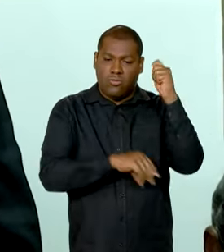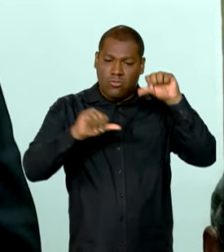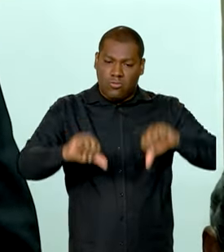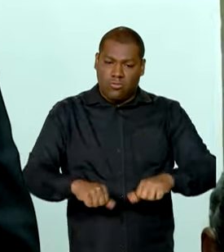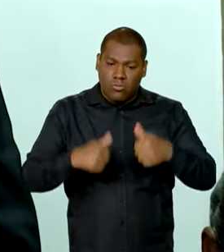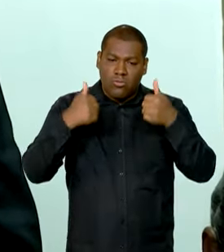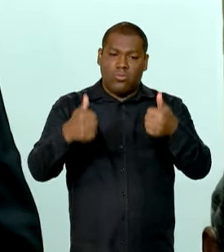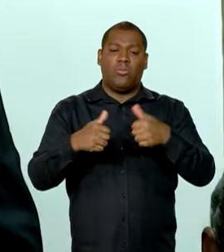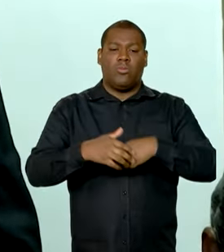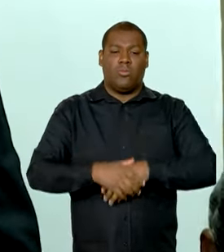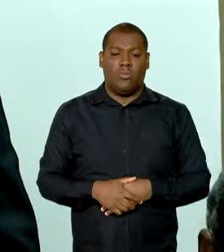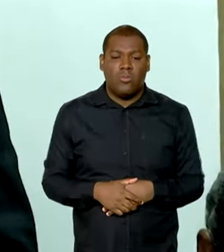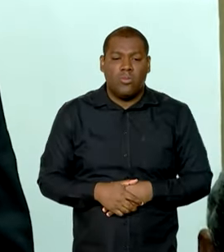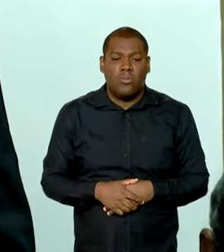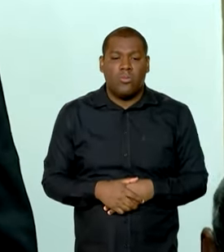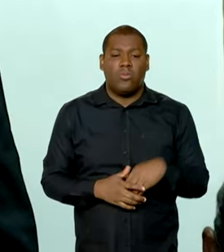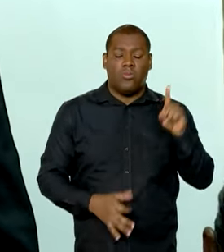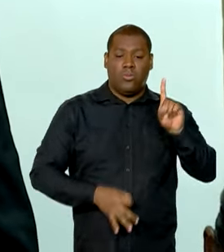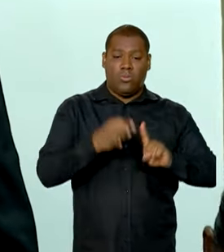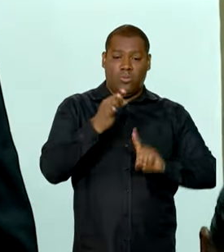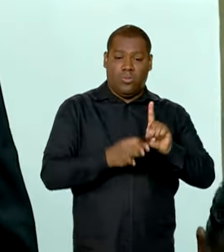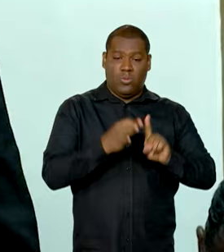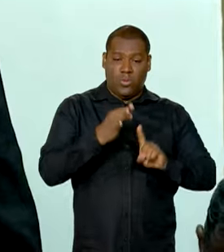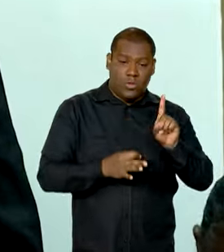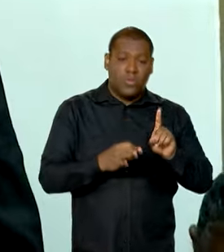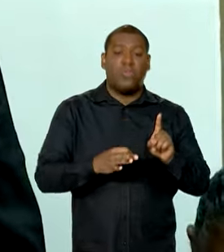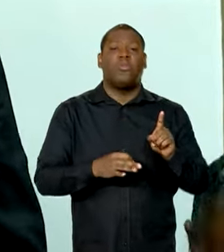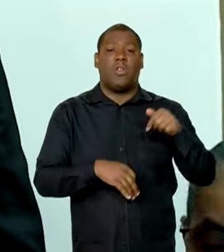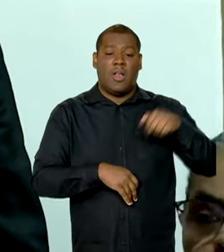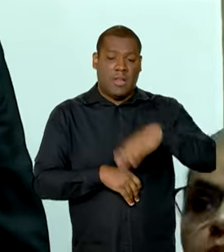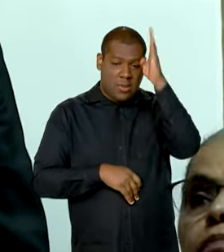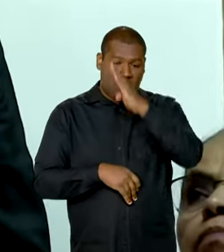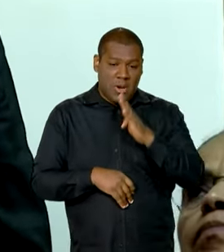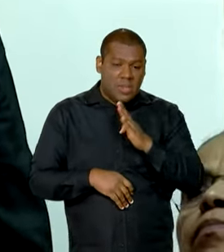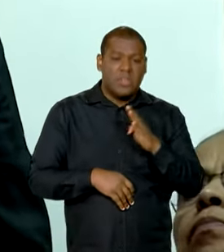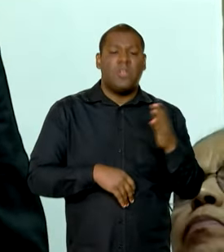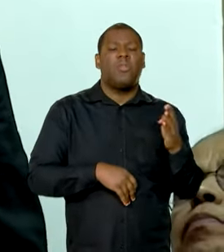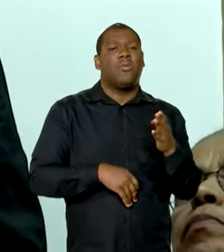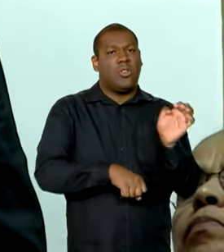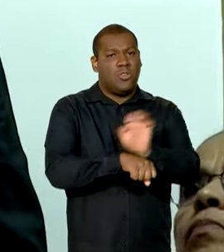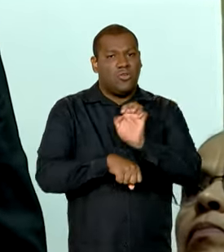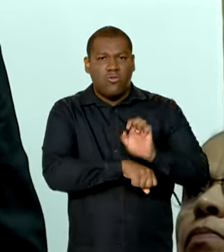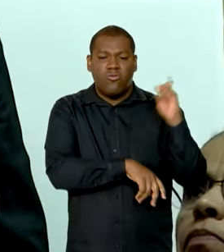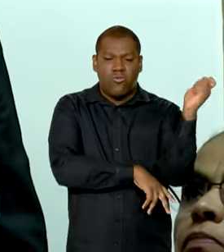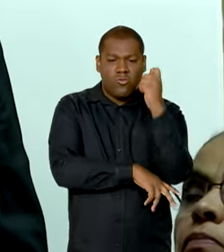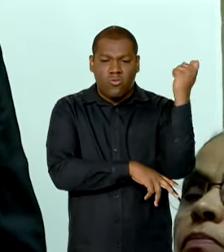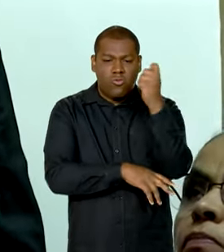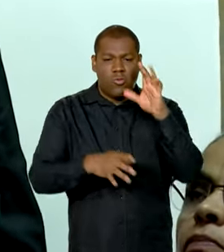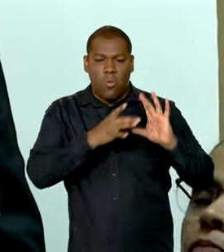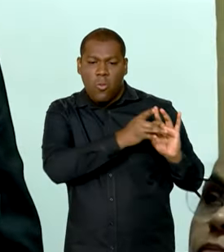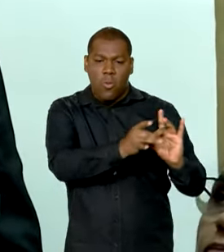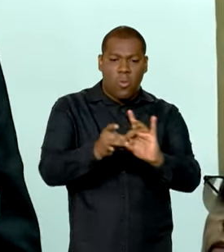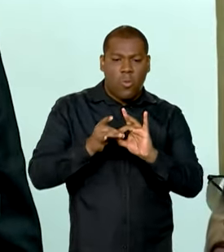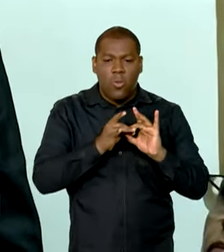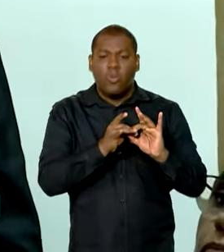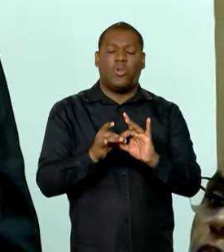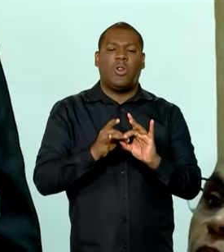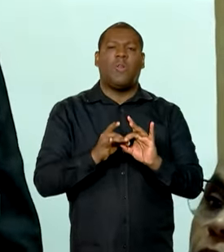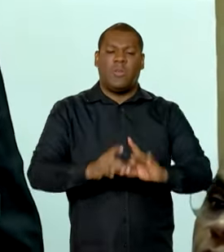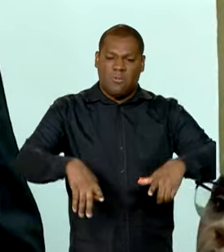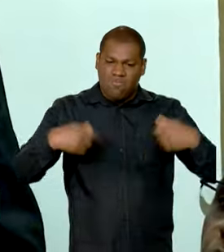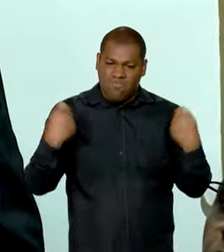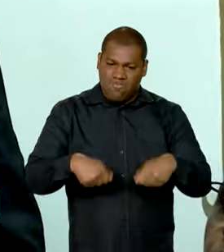Brasil e do Estado do Rio Grande do Sul, nos unimos à compreensão de que é preciso agir